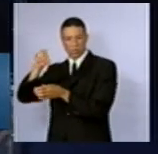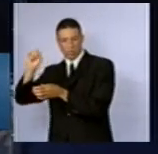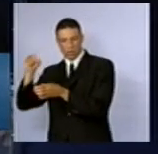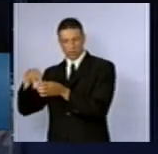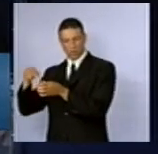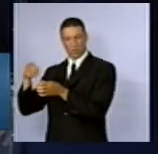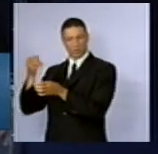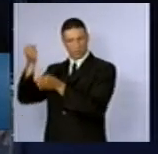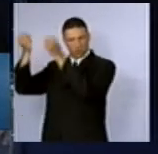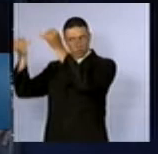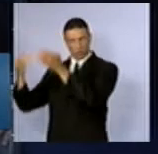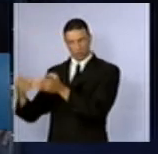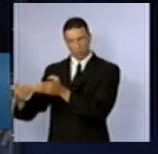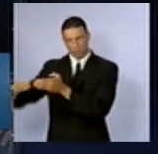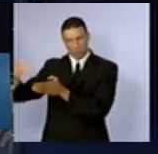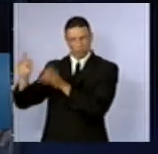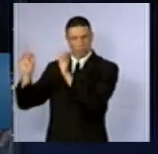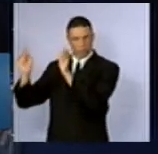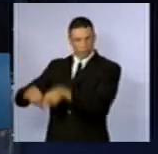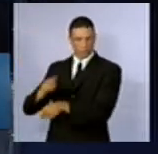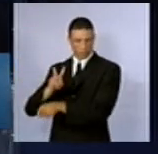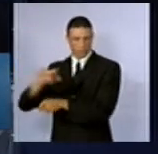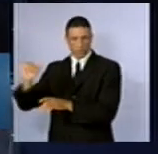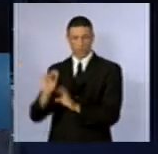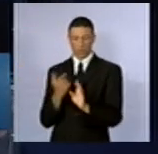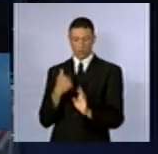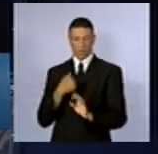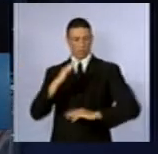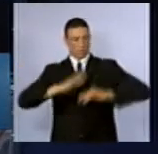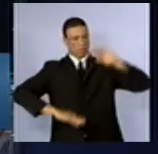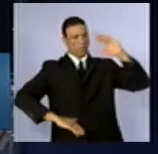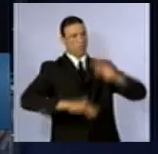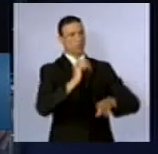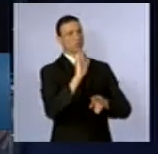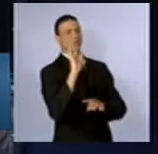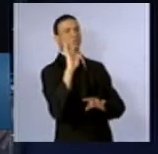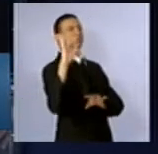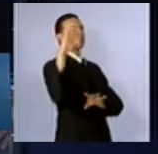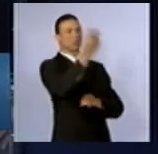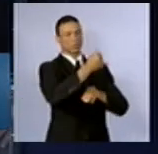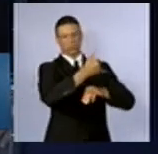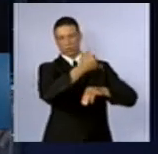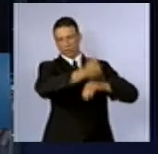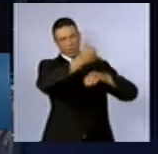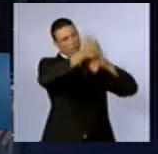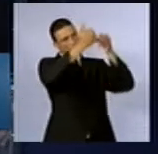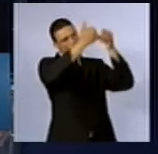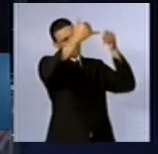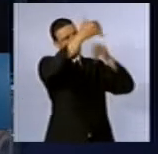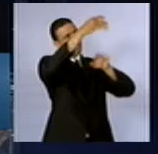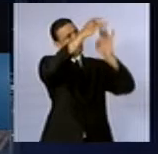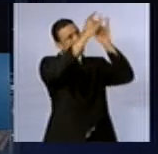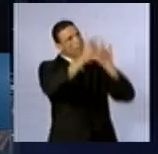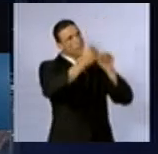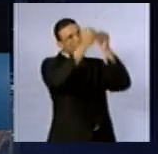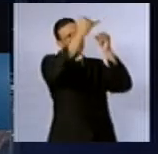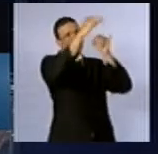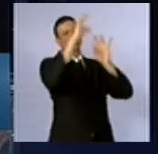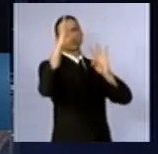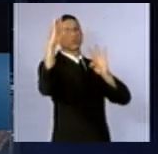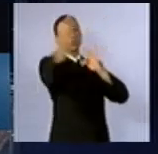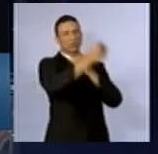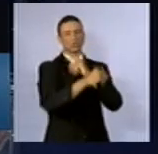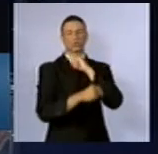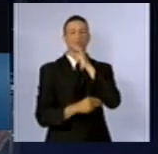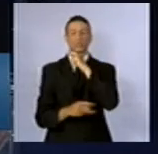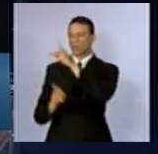mais à frente, mas eu não posso fazer isso em todas as linhas ao mesmo tempo. Por quê? Porque, se eu fizer, eu vou estar